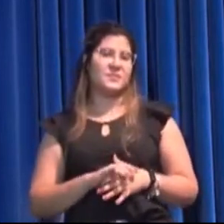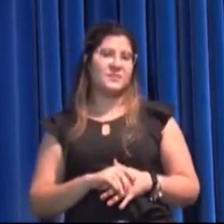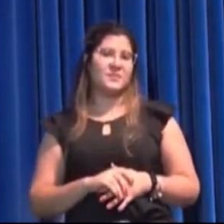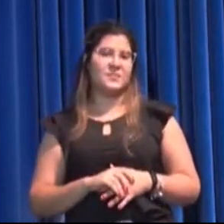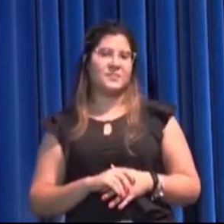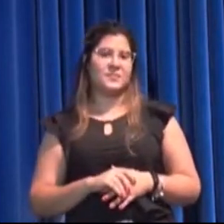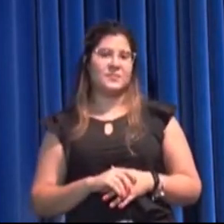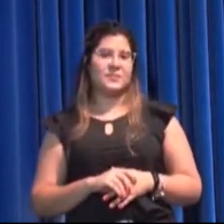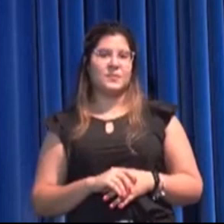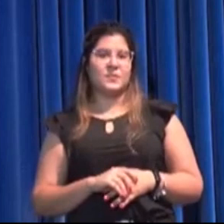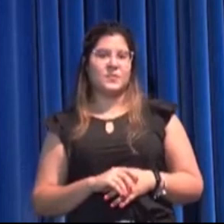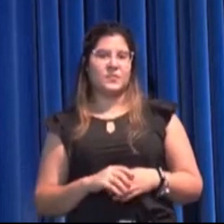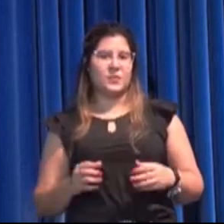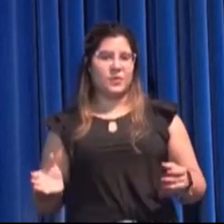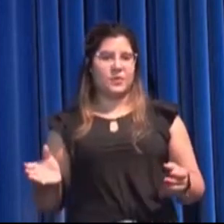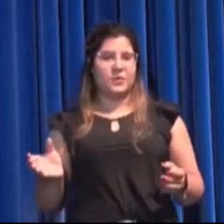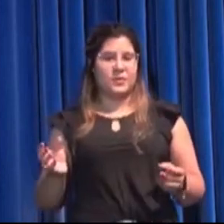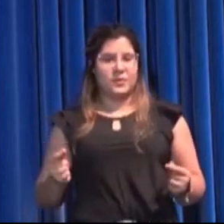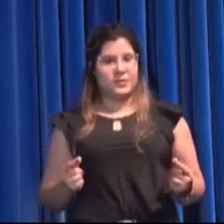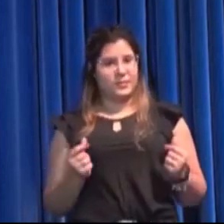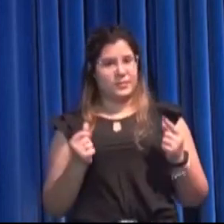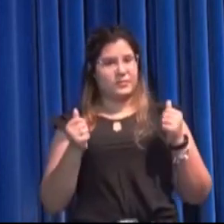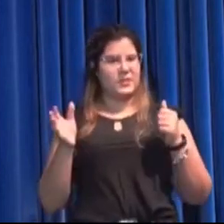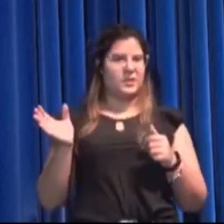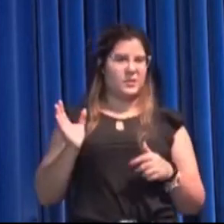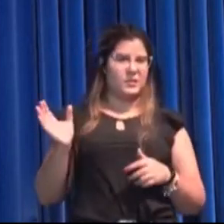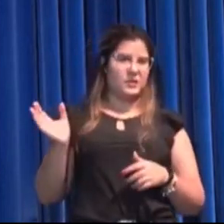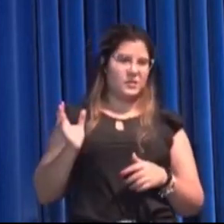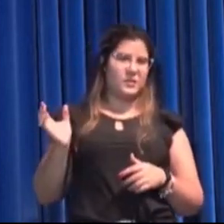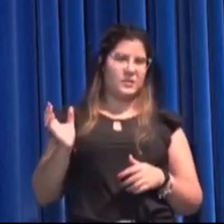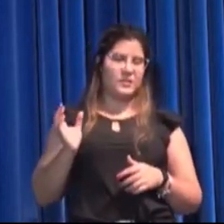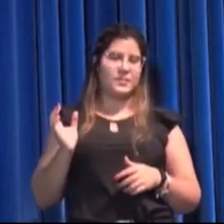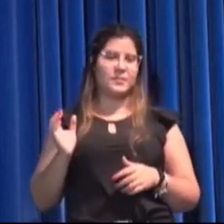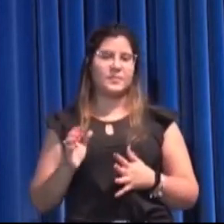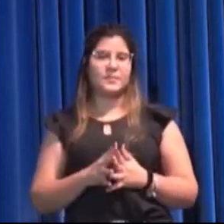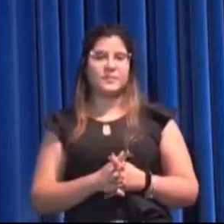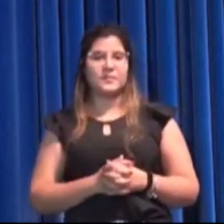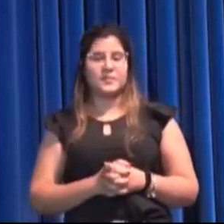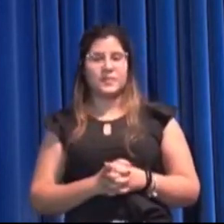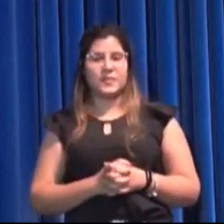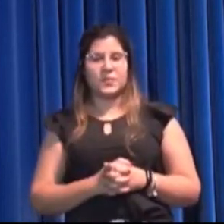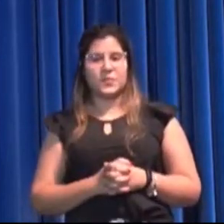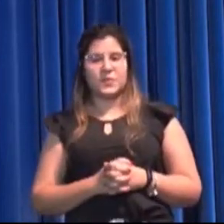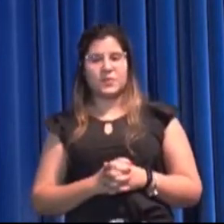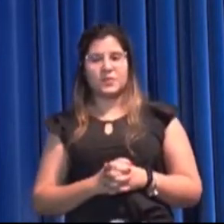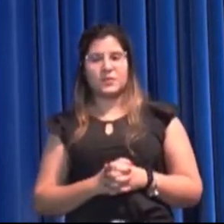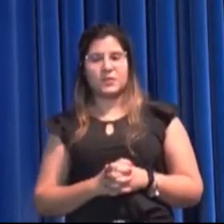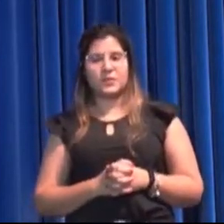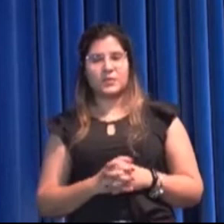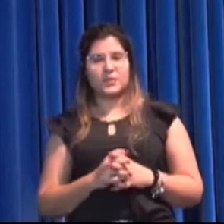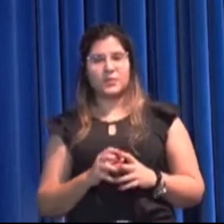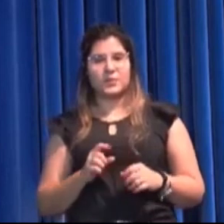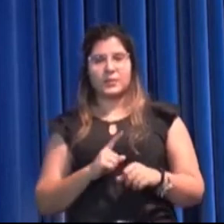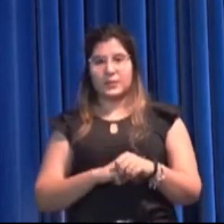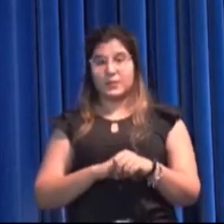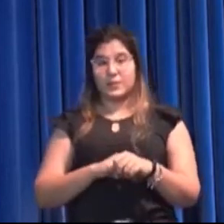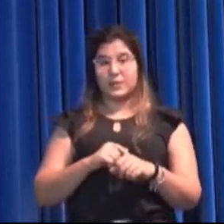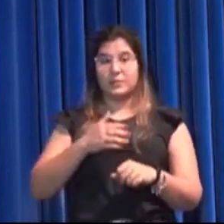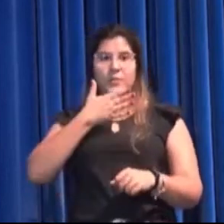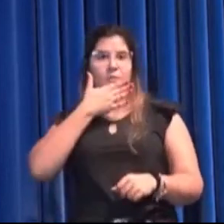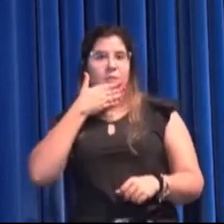o bem material que nós necessitamos, a situação que melhore, o meu emprego que